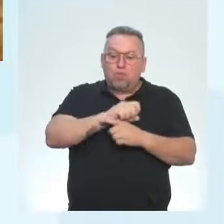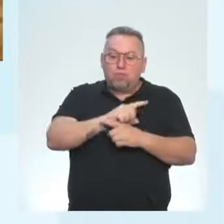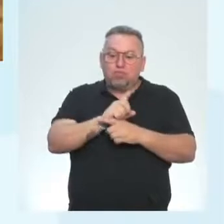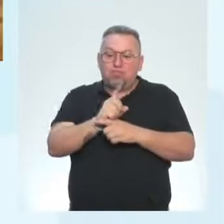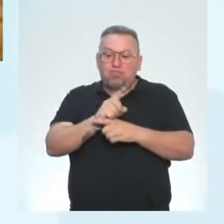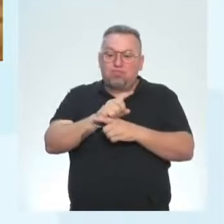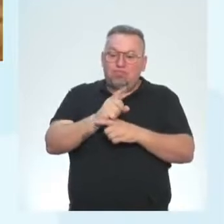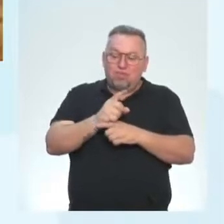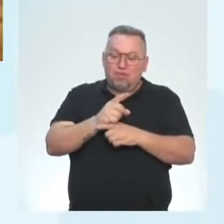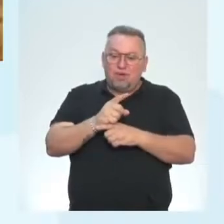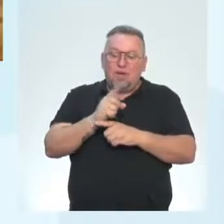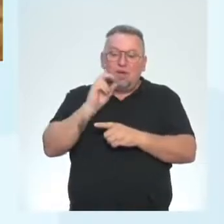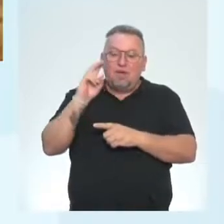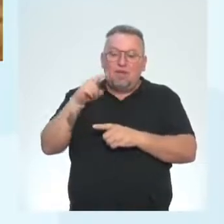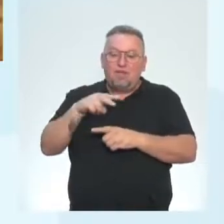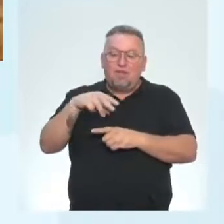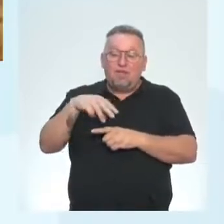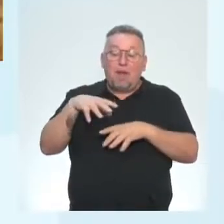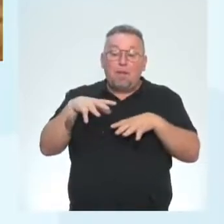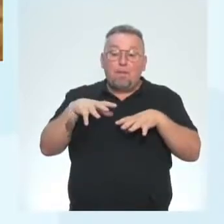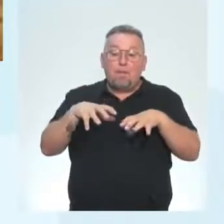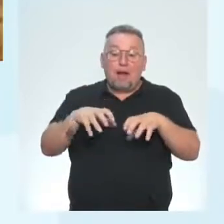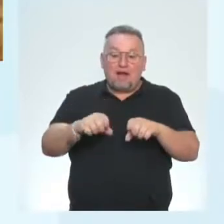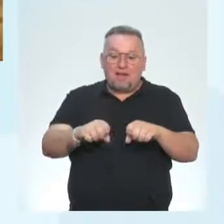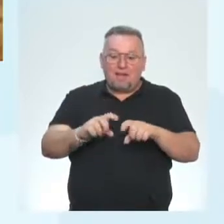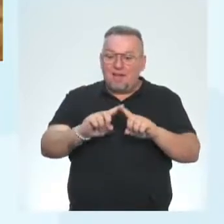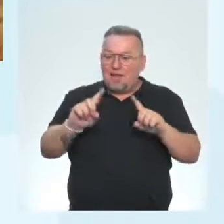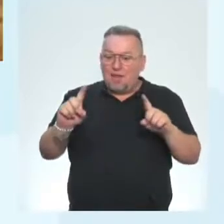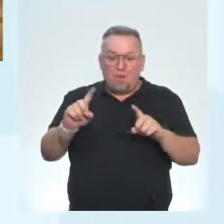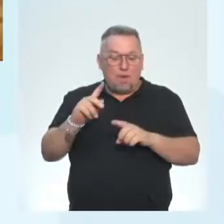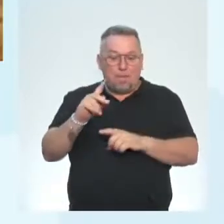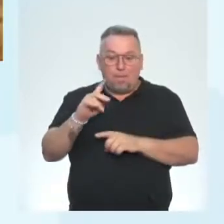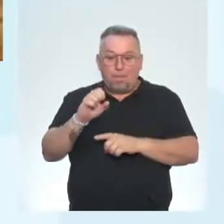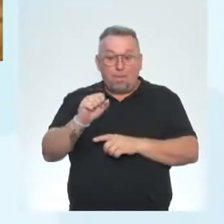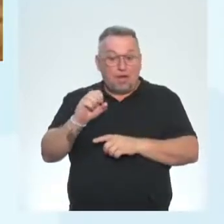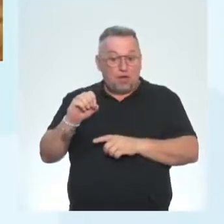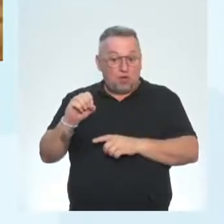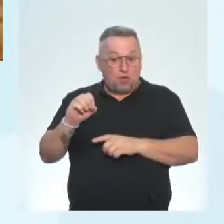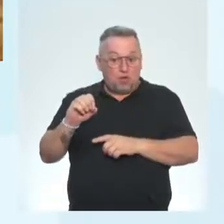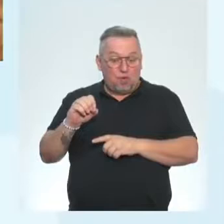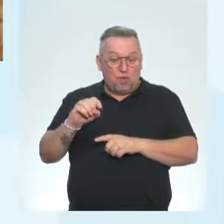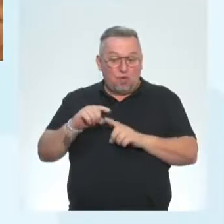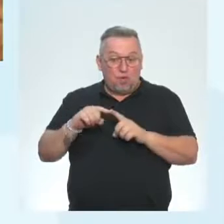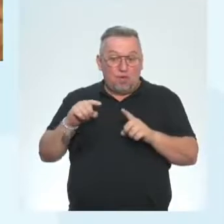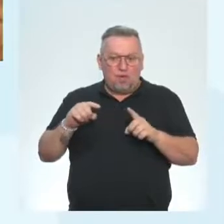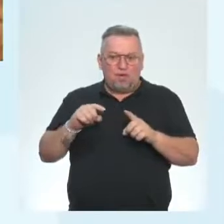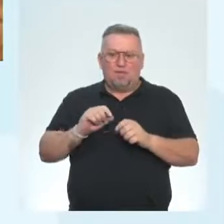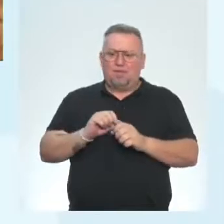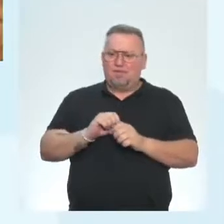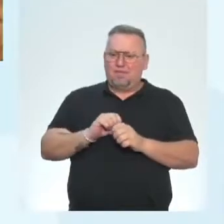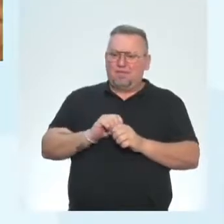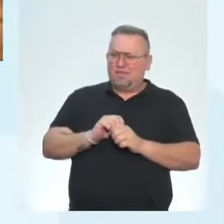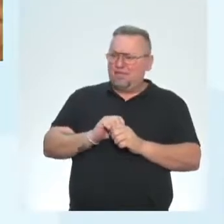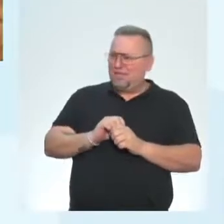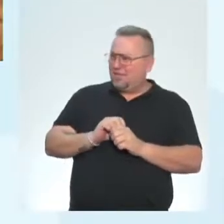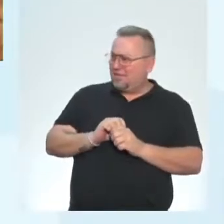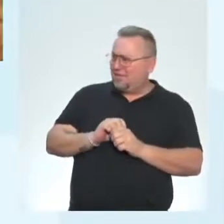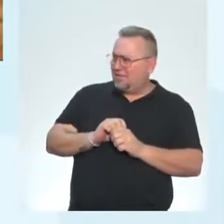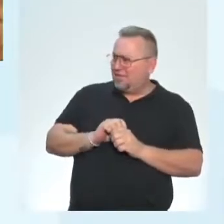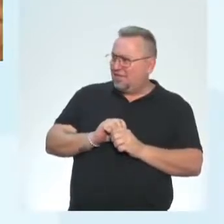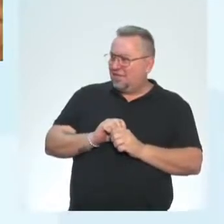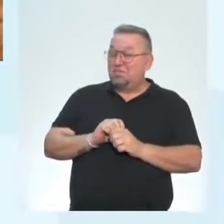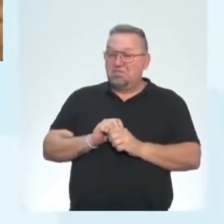medição para massa, não peso, cuidado, não confunda rifle de caçarolinha com bife de caçarolinha, né?